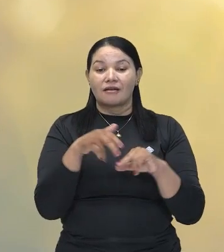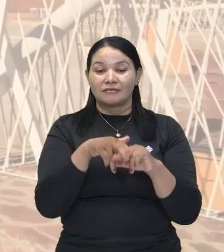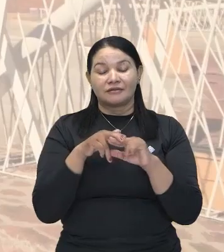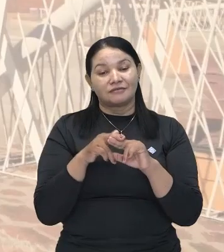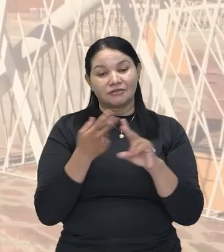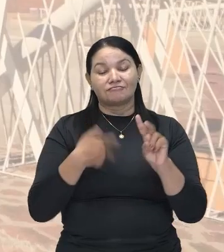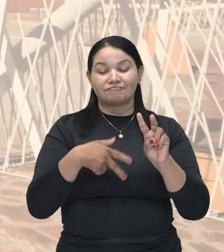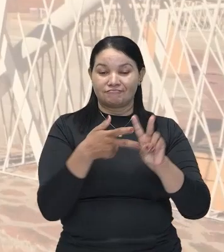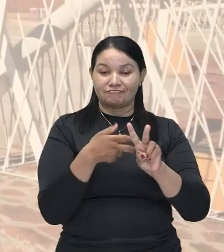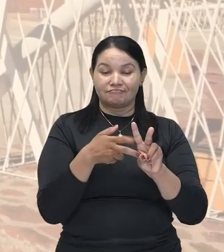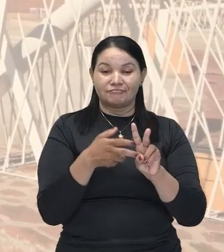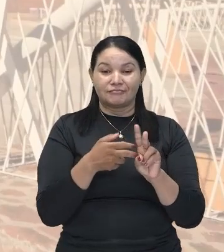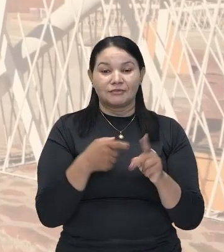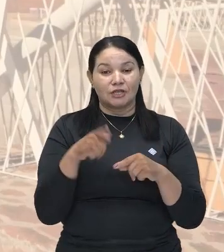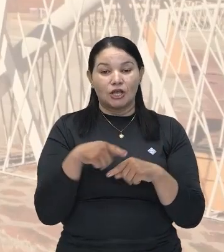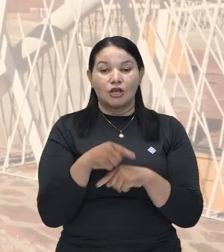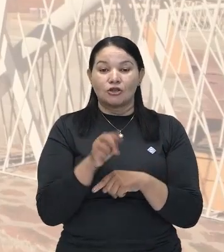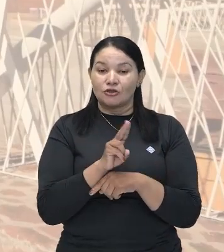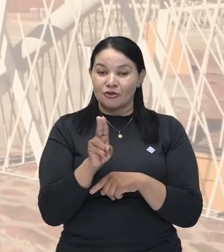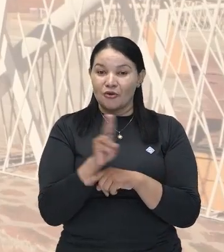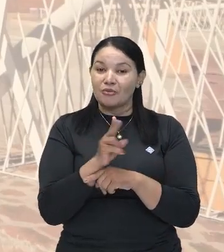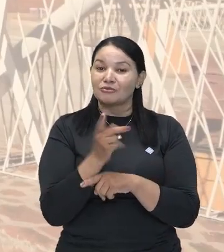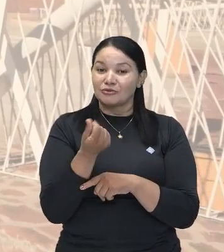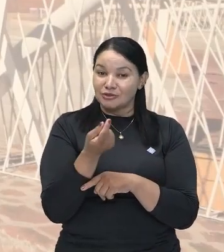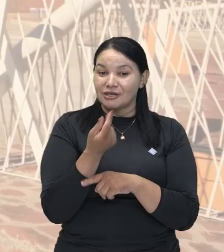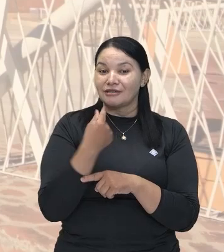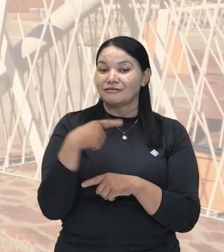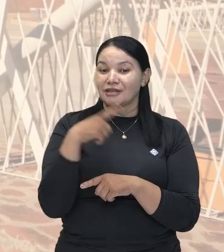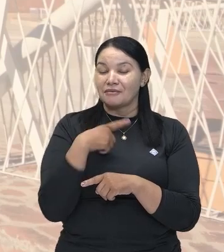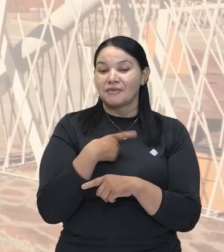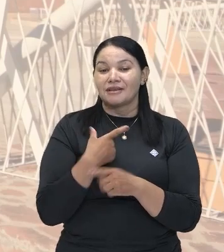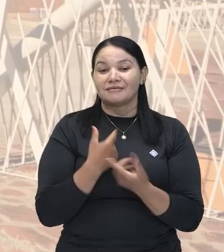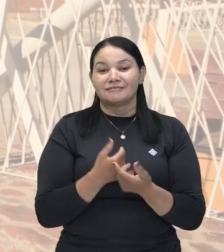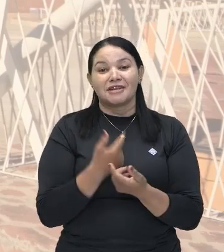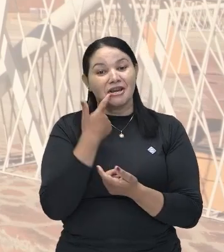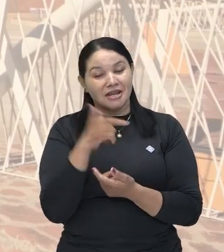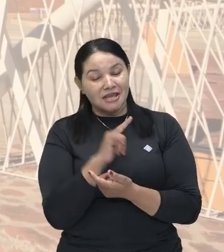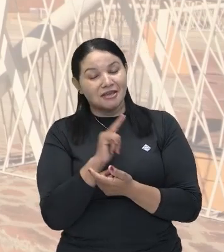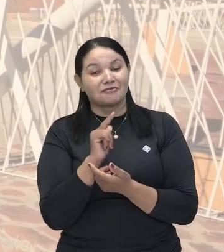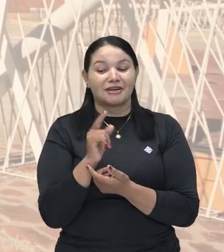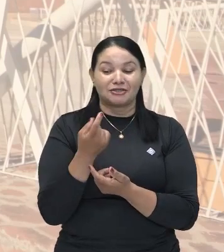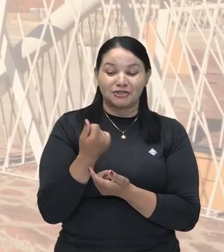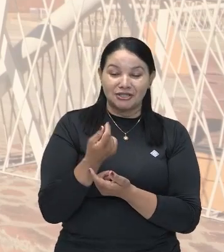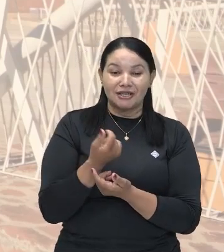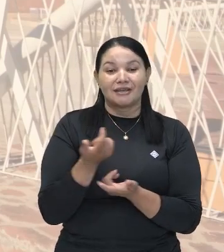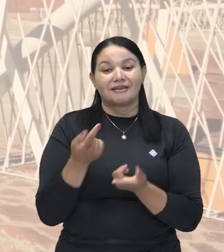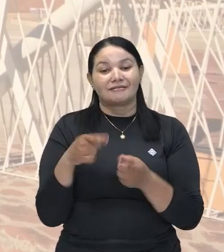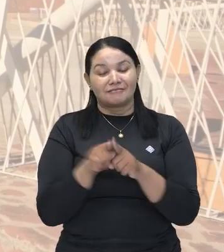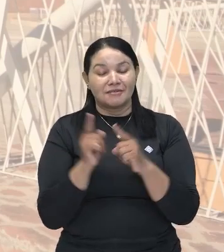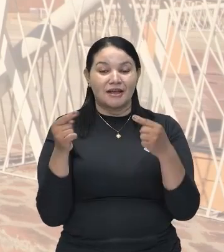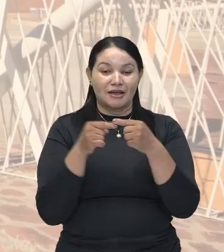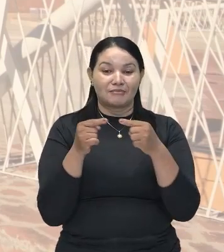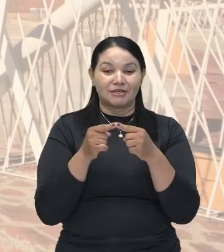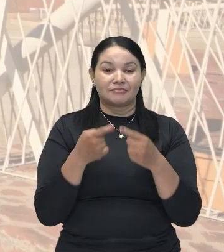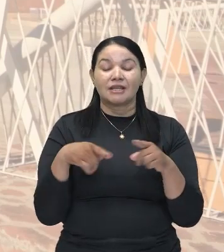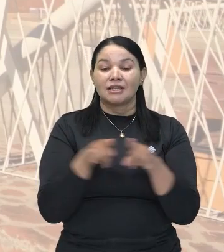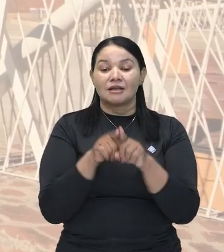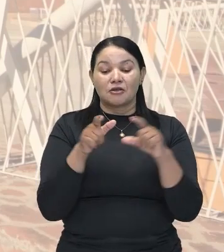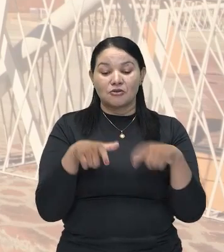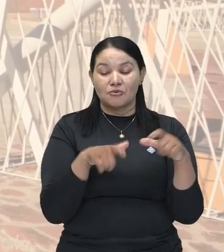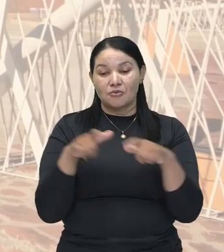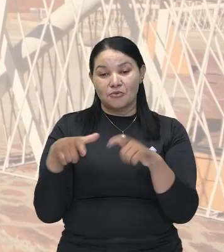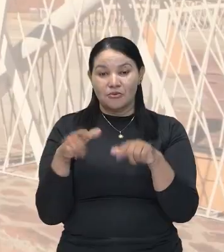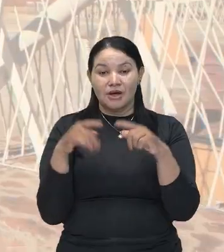Guarani, que é o nome do dinheiro também. Olha que interessante. Língua, dinheiro. Pontos turísticos ali que possam representar esse